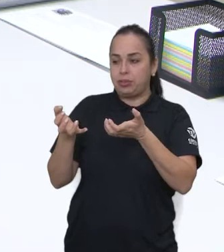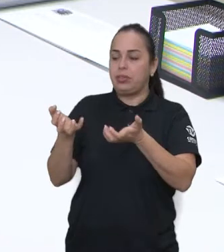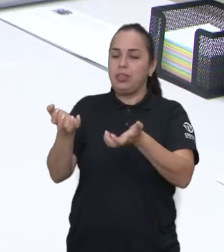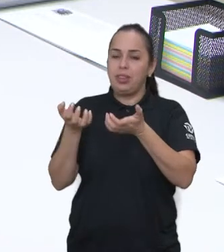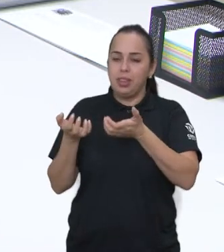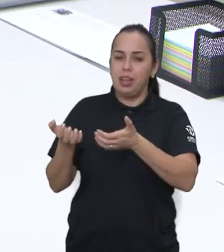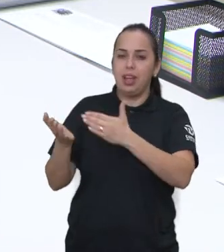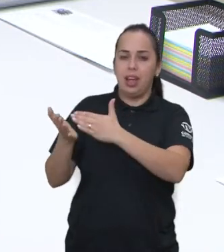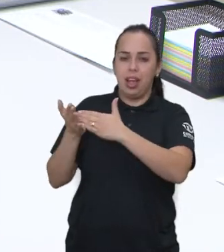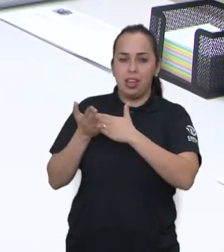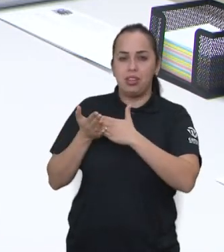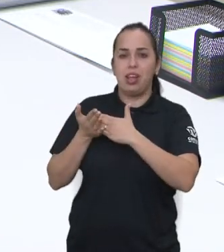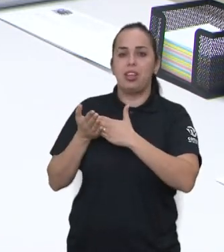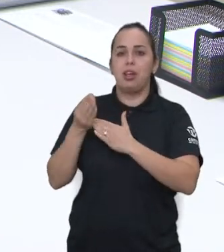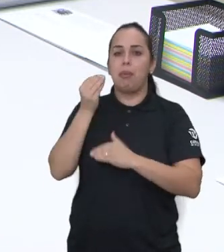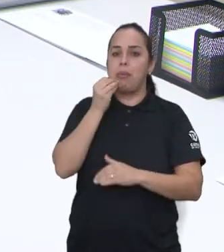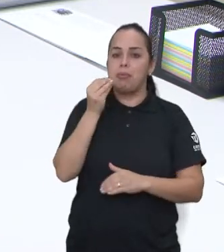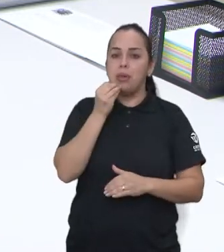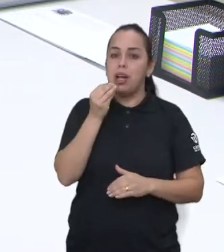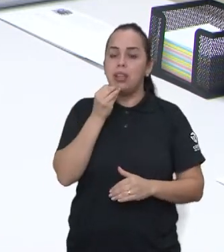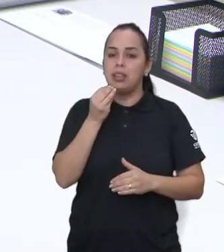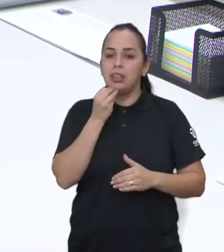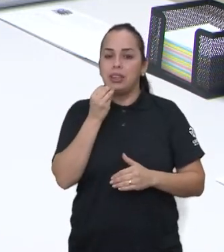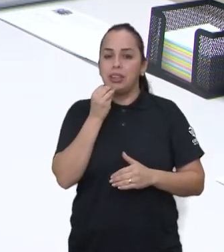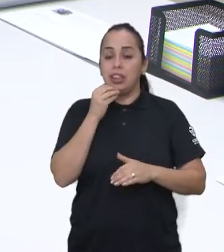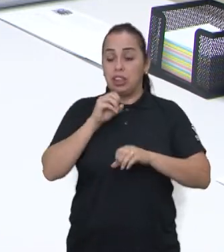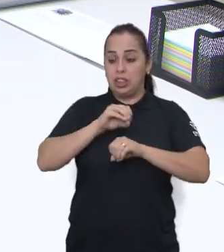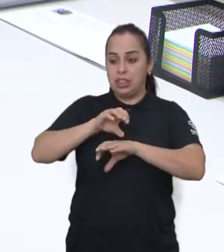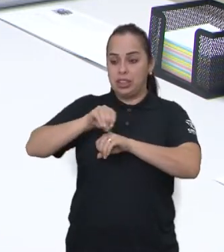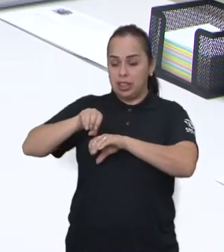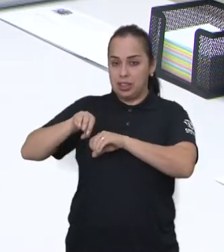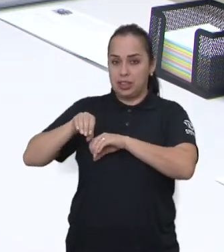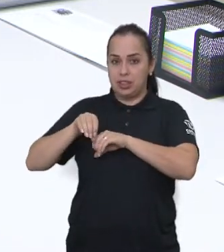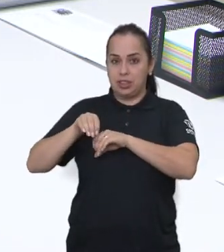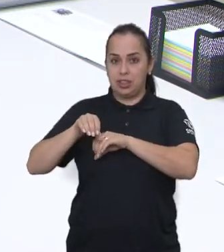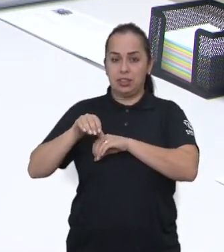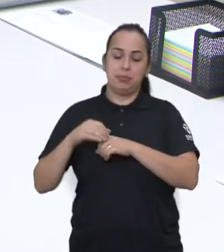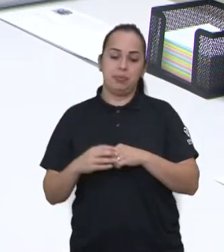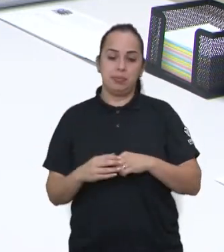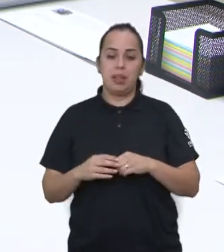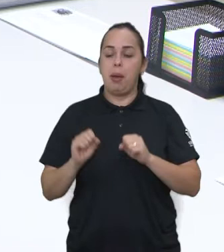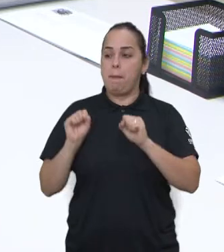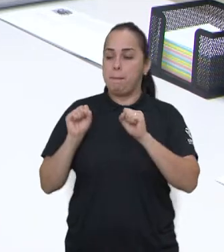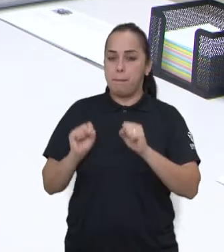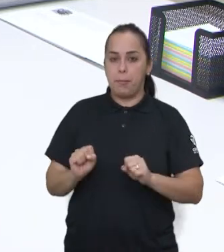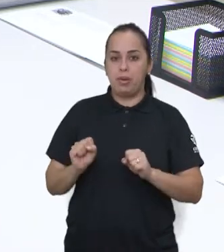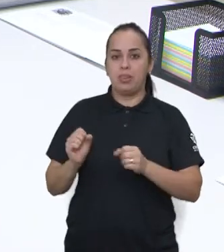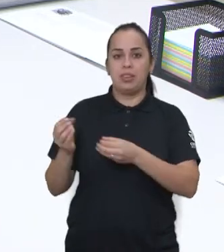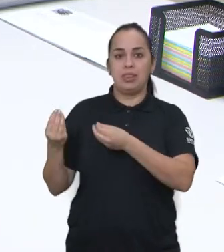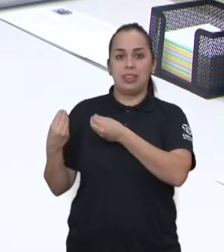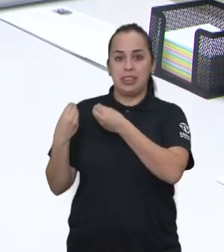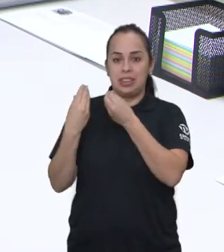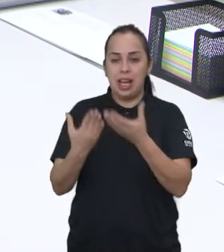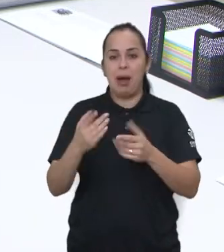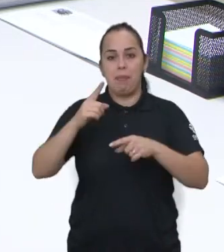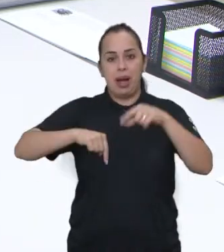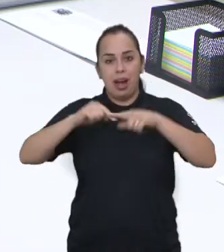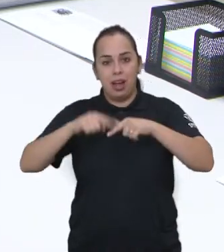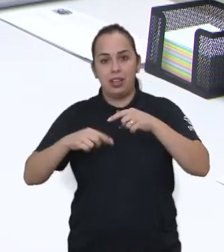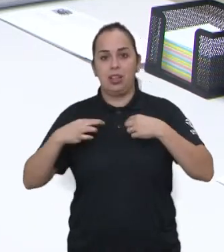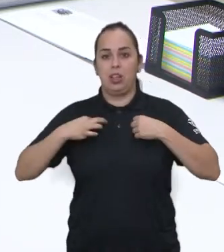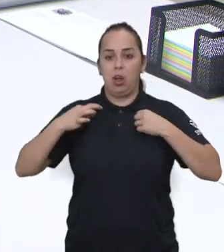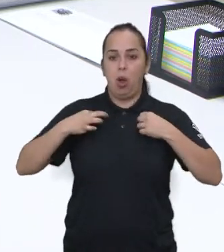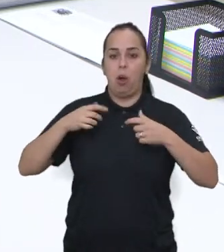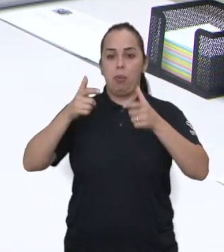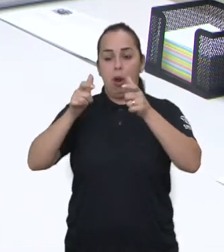dessa educação ou dessa dessa oportunidade de Educação do jovem José em se possa dispor